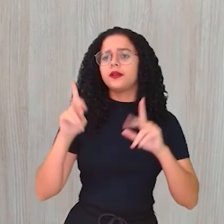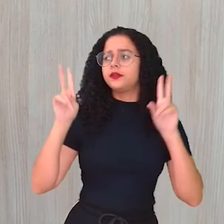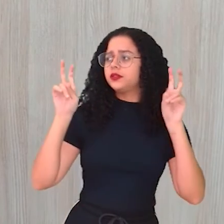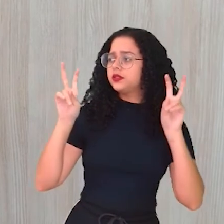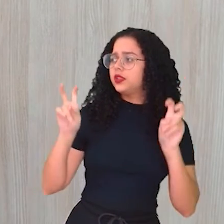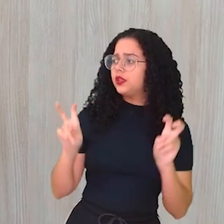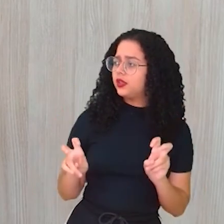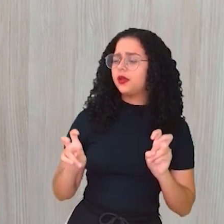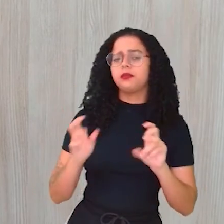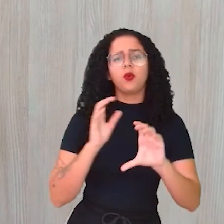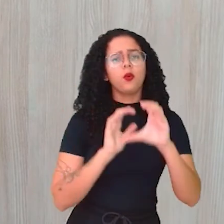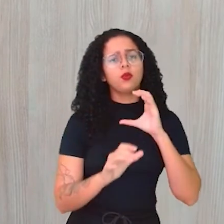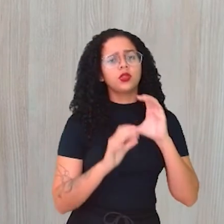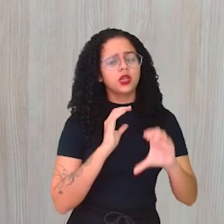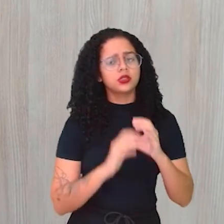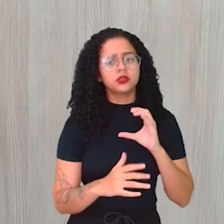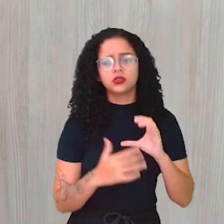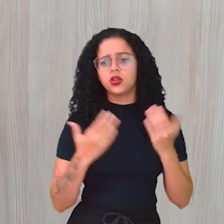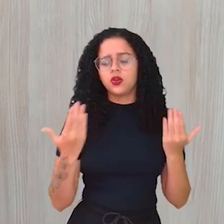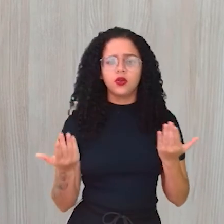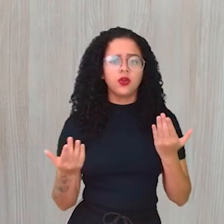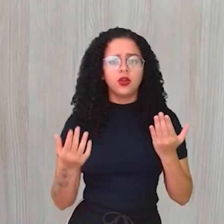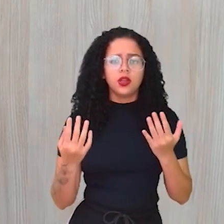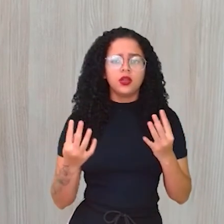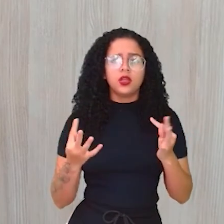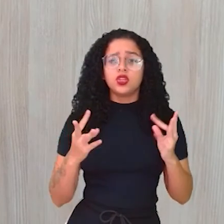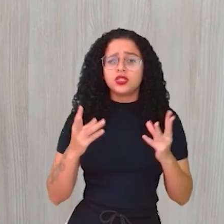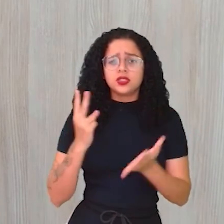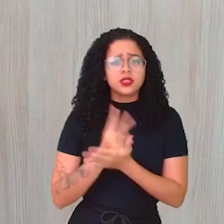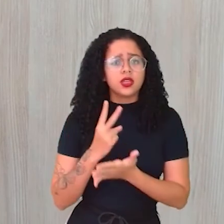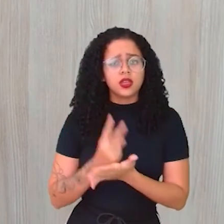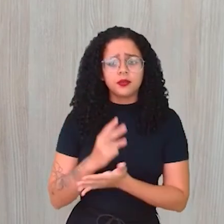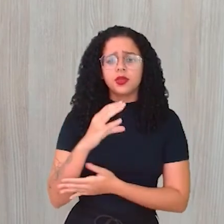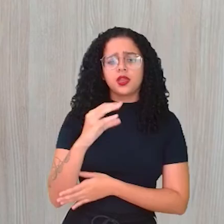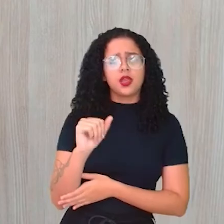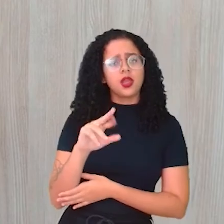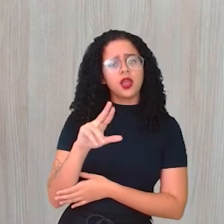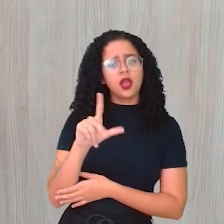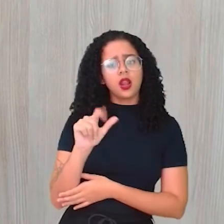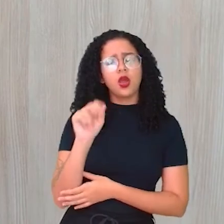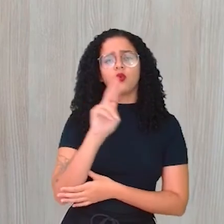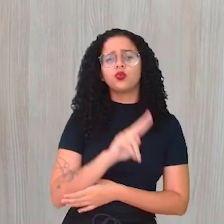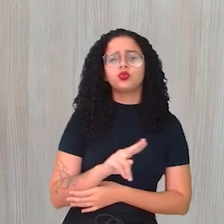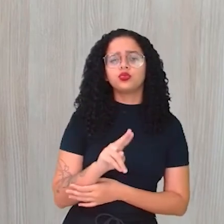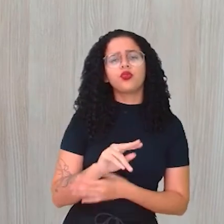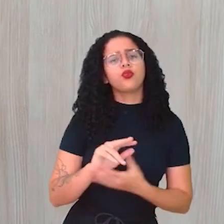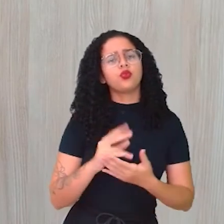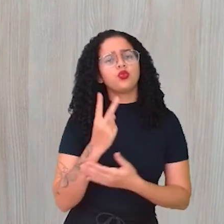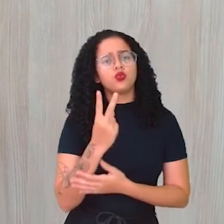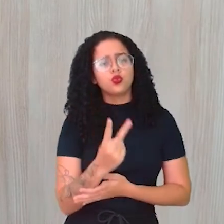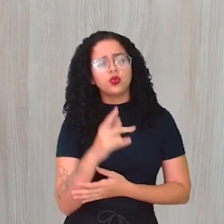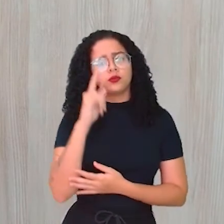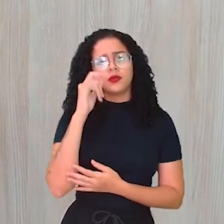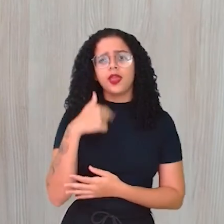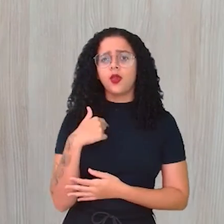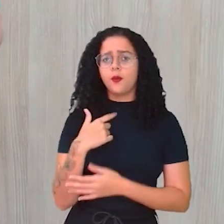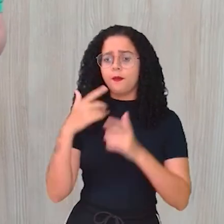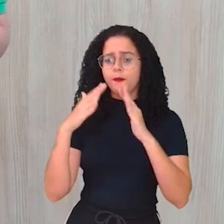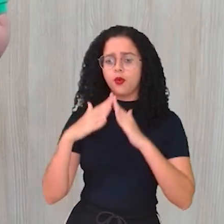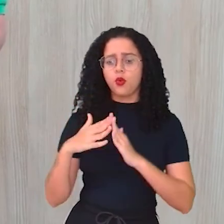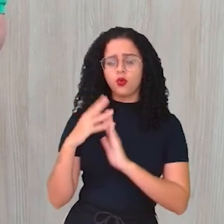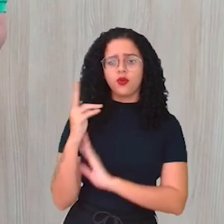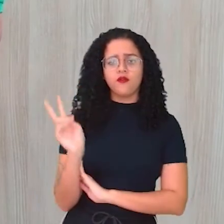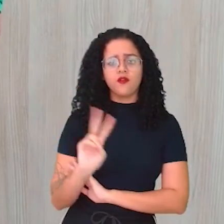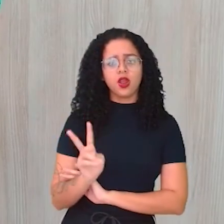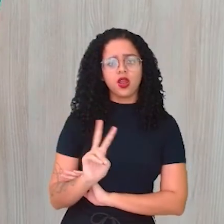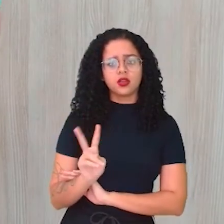essa coisa de se comunicar, Carla, é todo momento, né? A Carla usou aí Alerta Campo Grande, né? Eu Mas moro tem na na Várzea, Várzea. né? Ou seja,